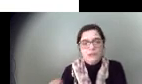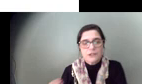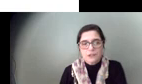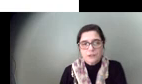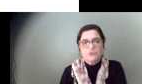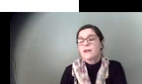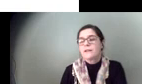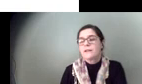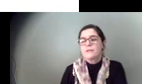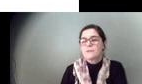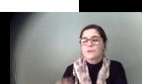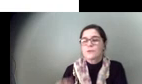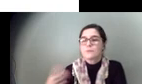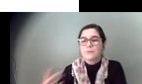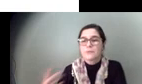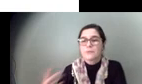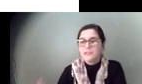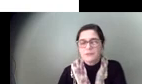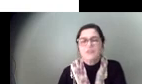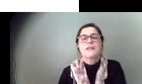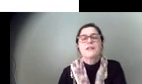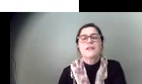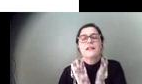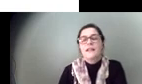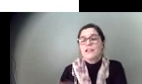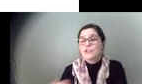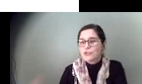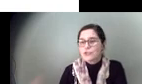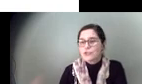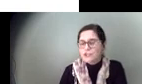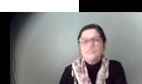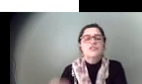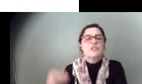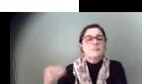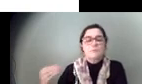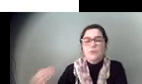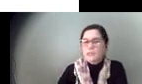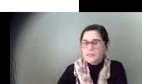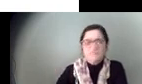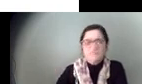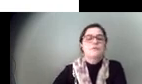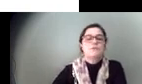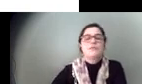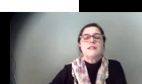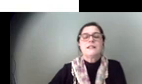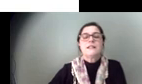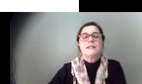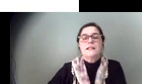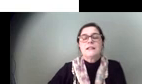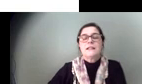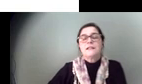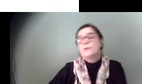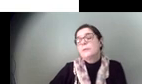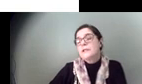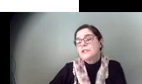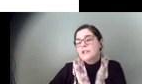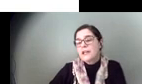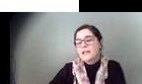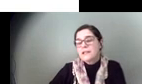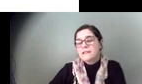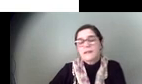nosso planejamento diário, até mesmo o nosso planejamento, né? É de rotina, de organização de vida. Então,